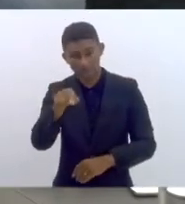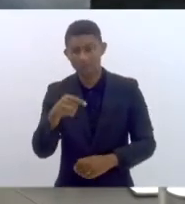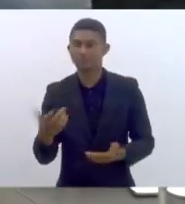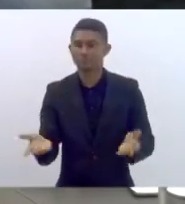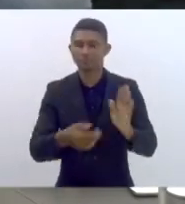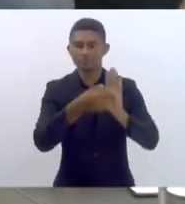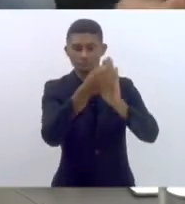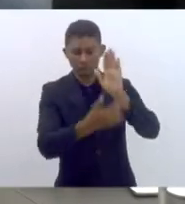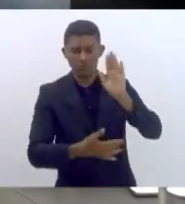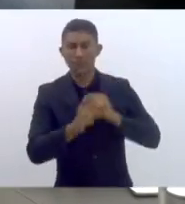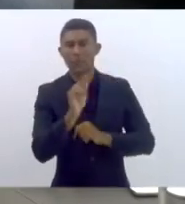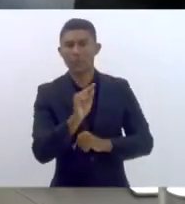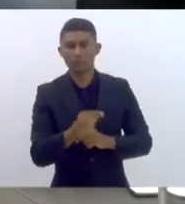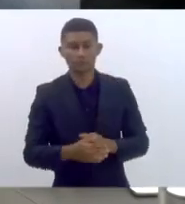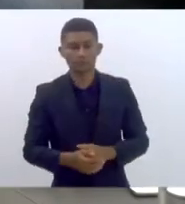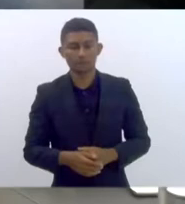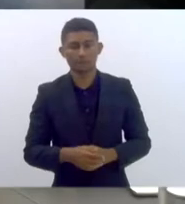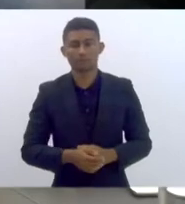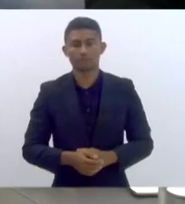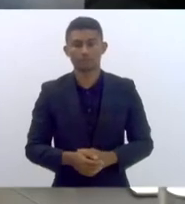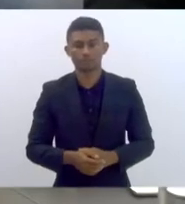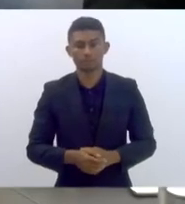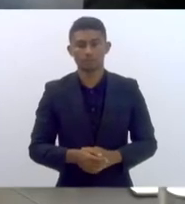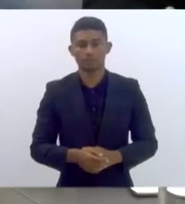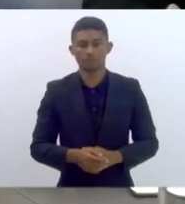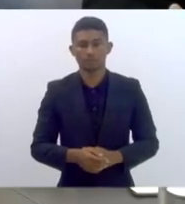então, se você